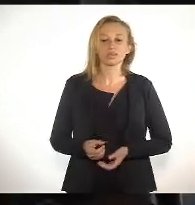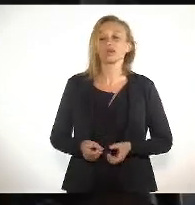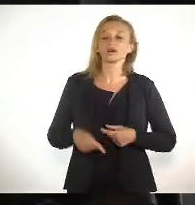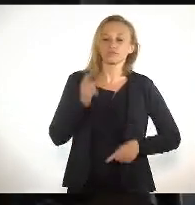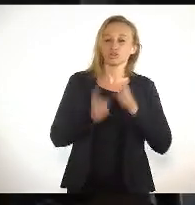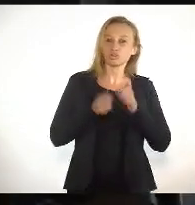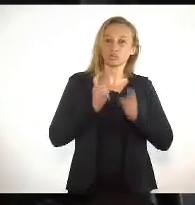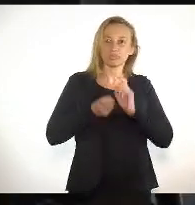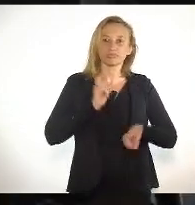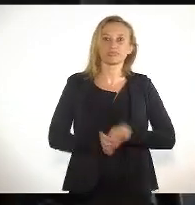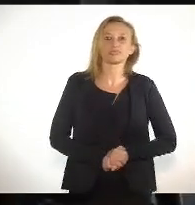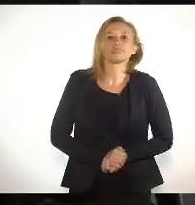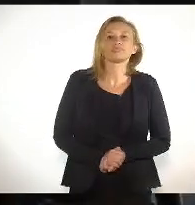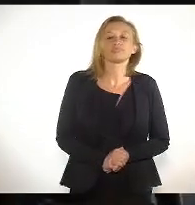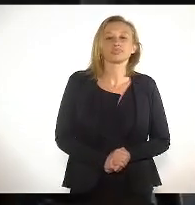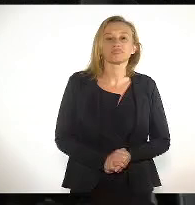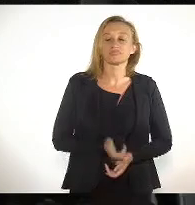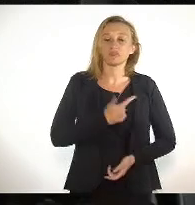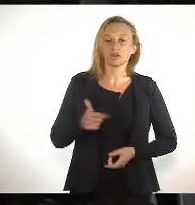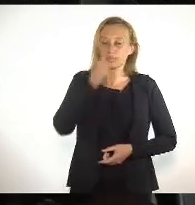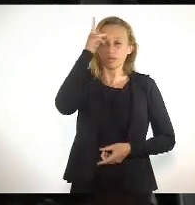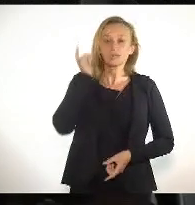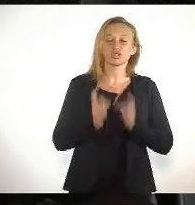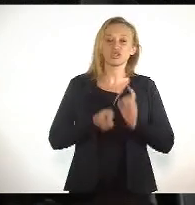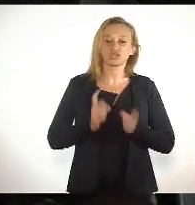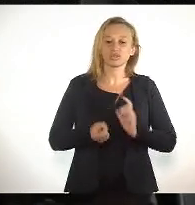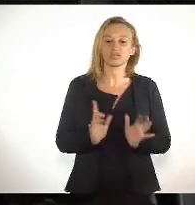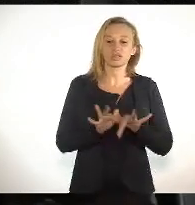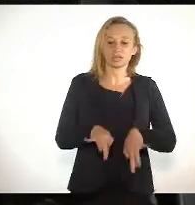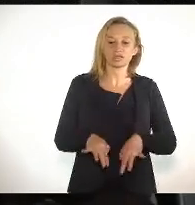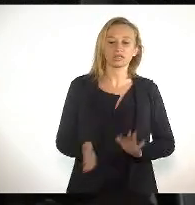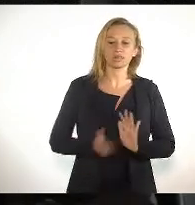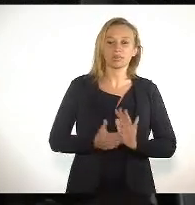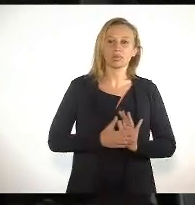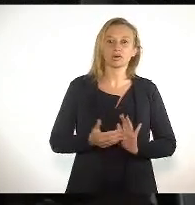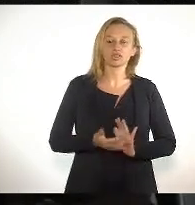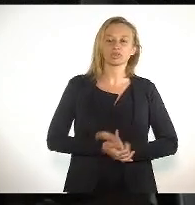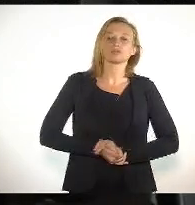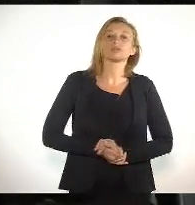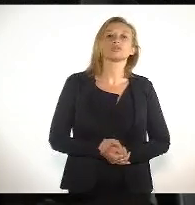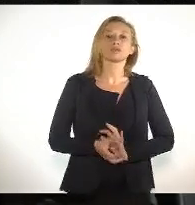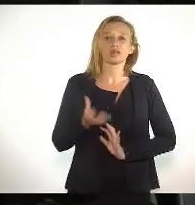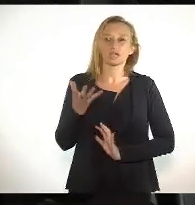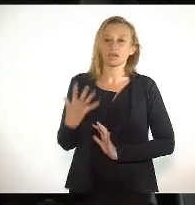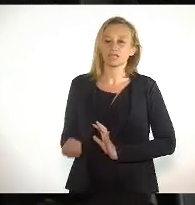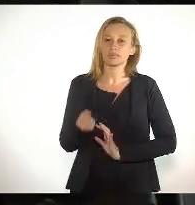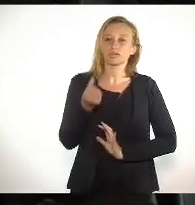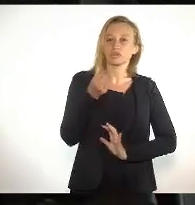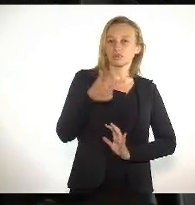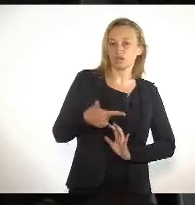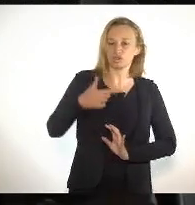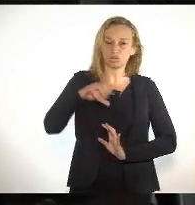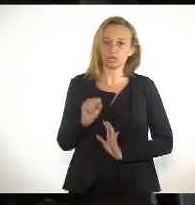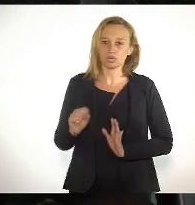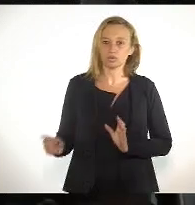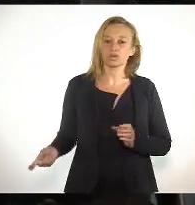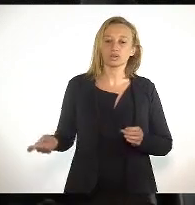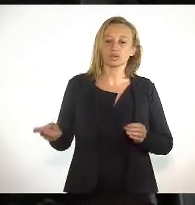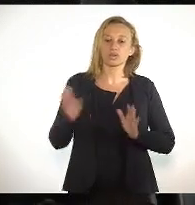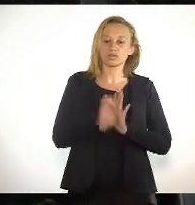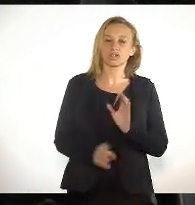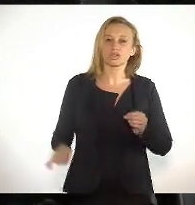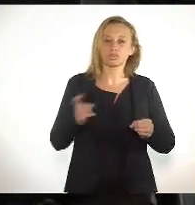em discussão. Não havendo quem queira discutir, encerra a discussão. A presente proposta recebeu 28 emendas e retorna às comissões.